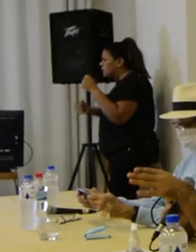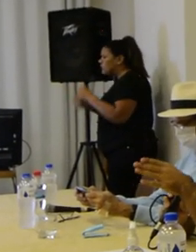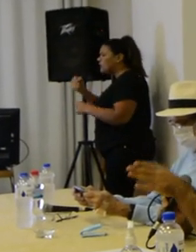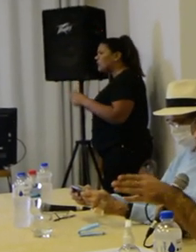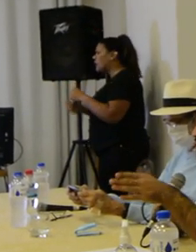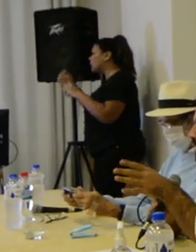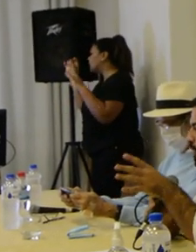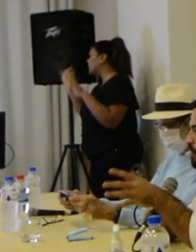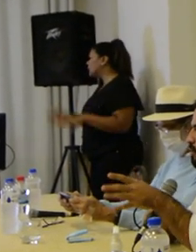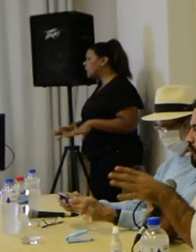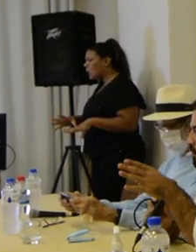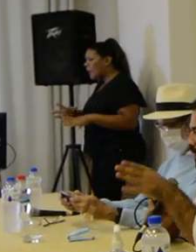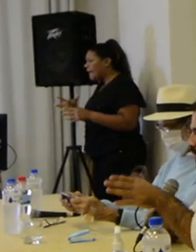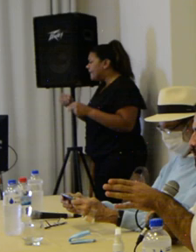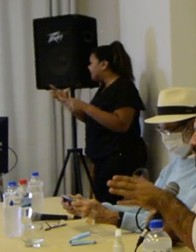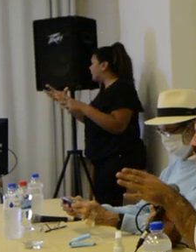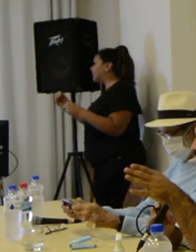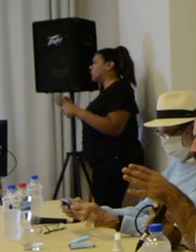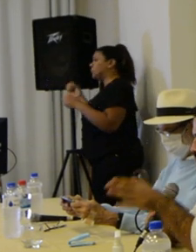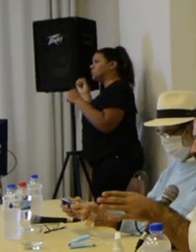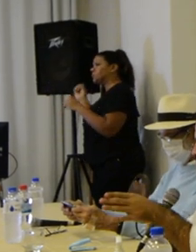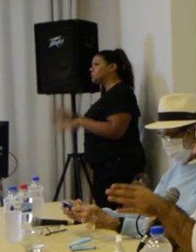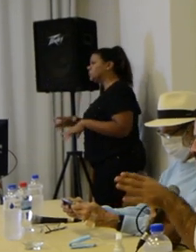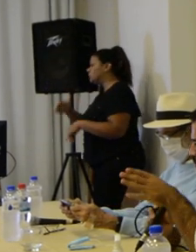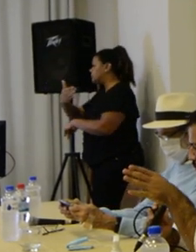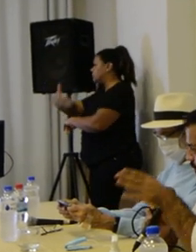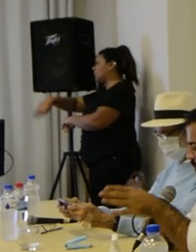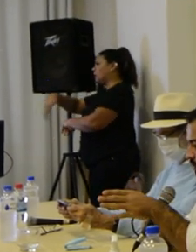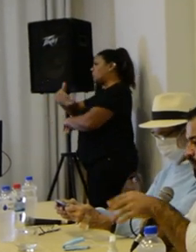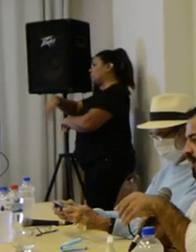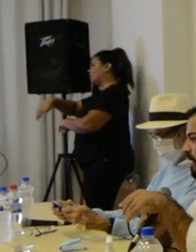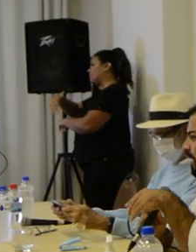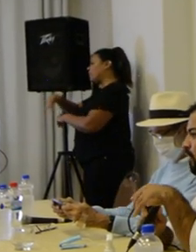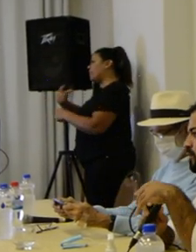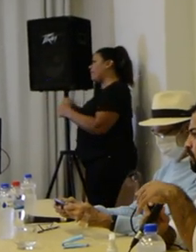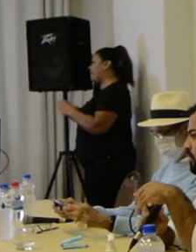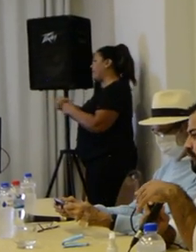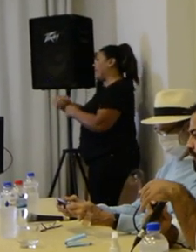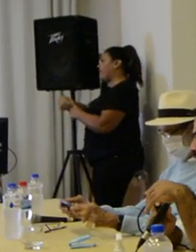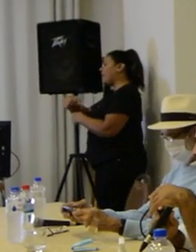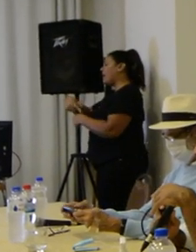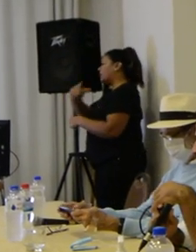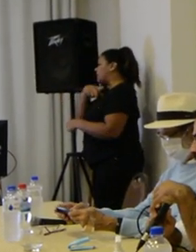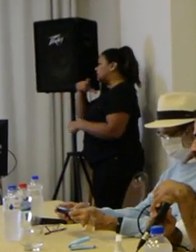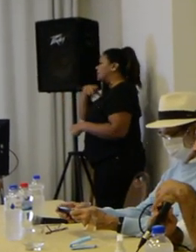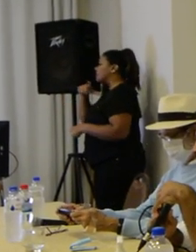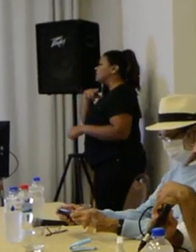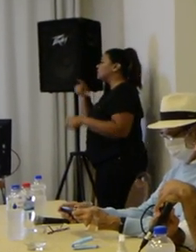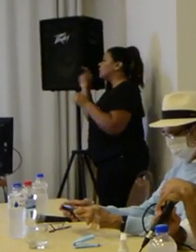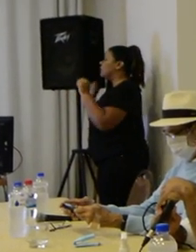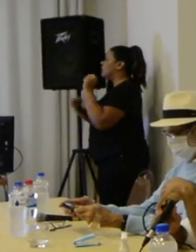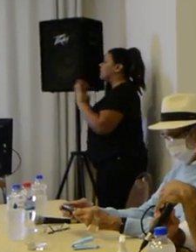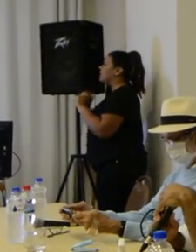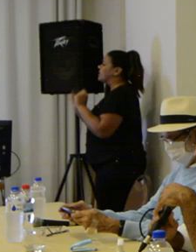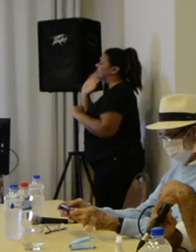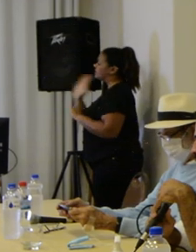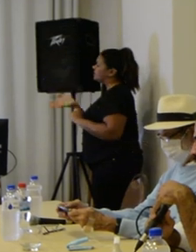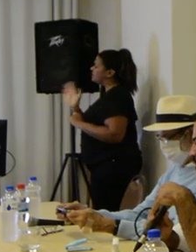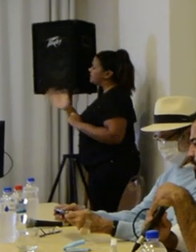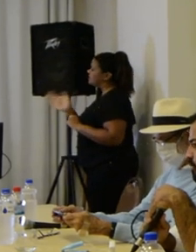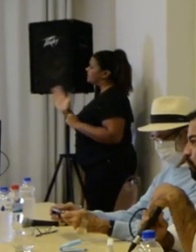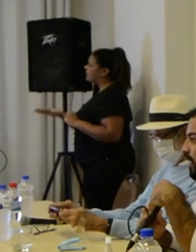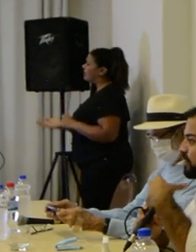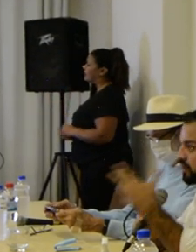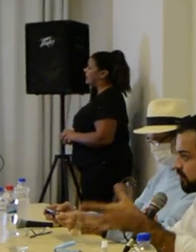Você vê inúmeros carros abandonados nas ruas do São Cristóvão. Carros, inclusive, que já estão